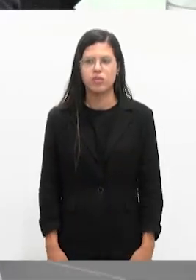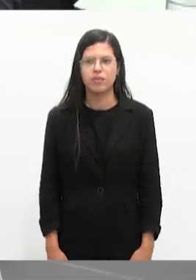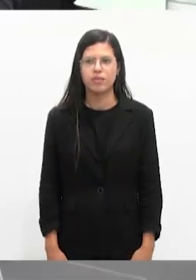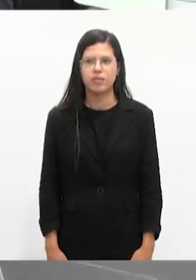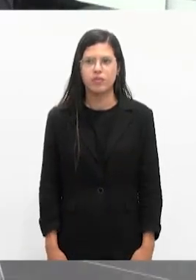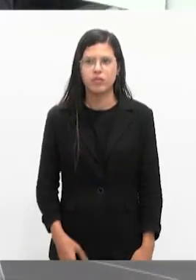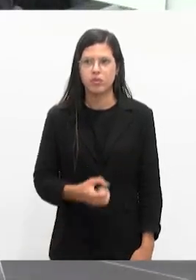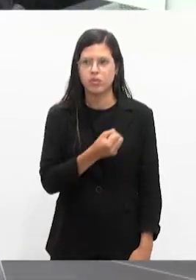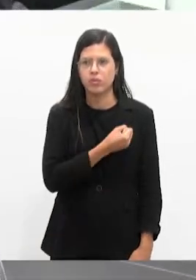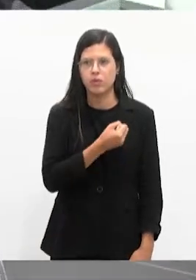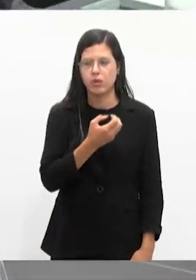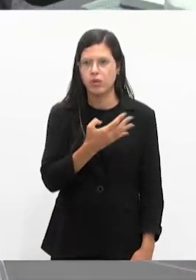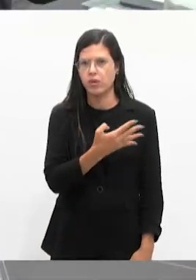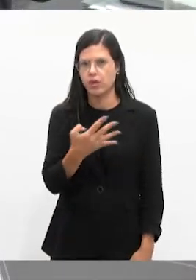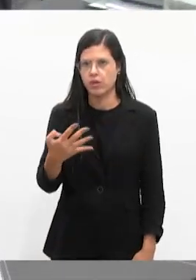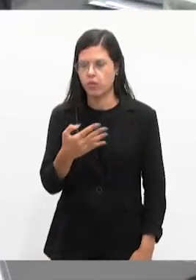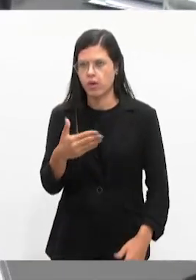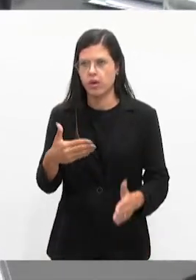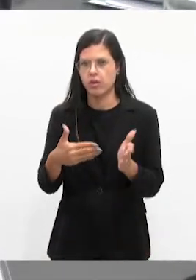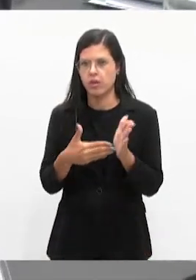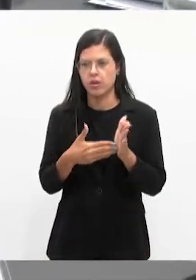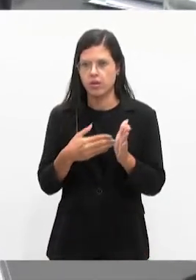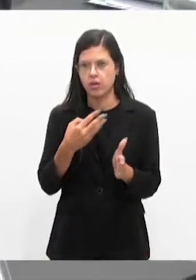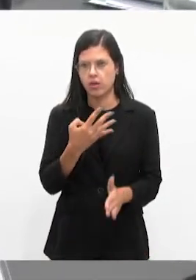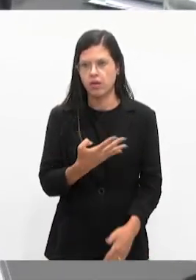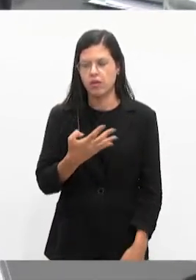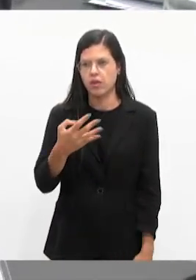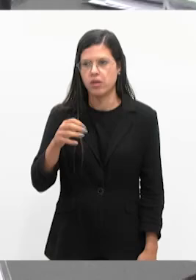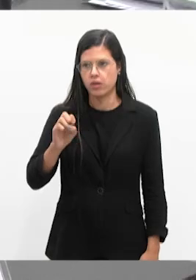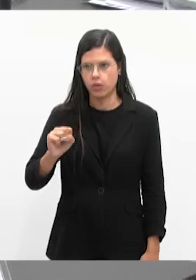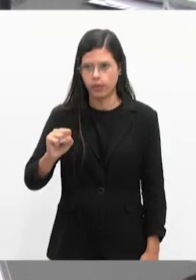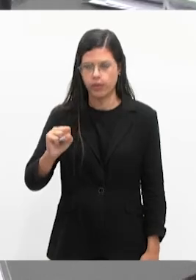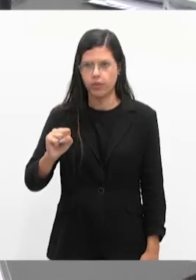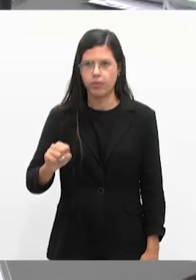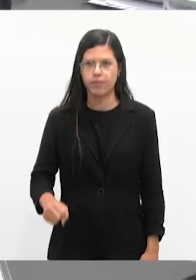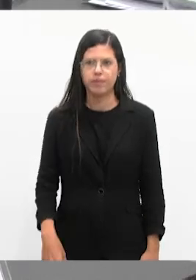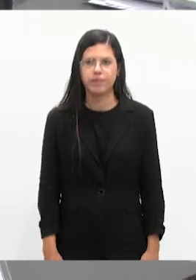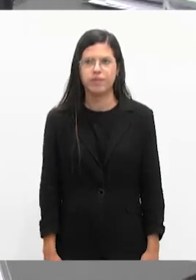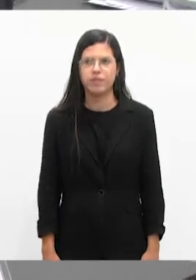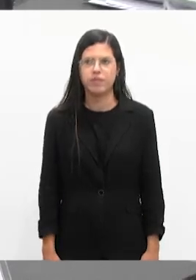dos itens 44 a 48,